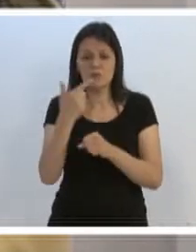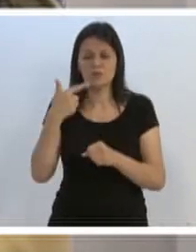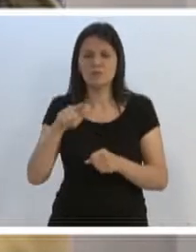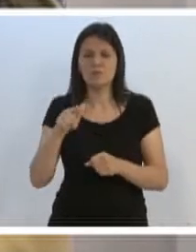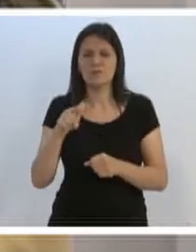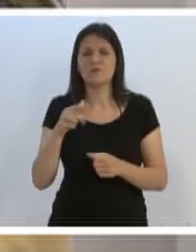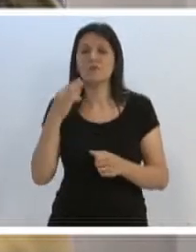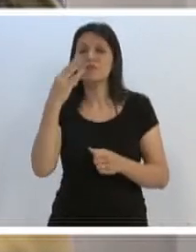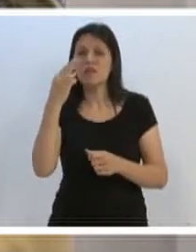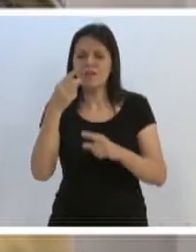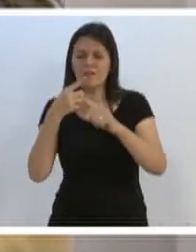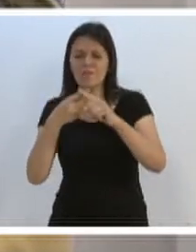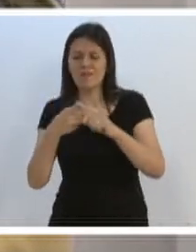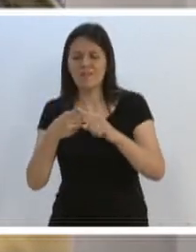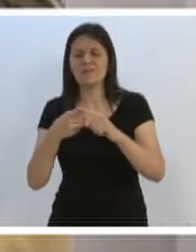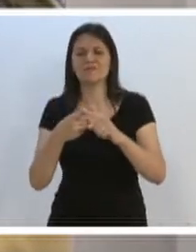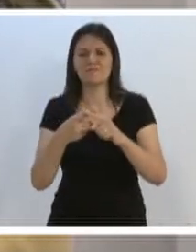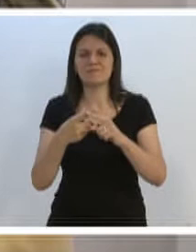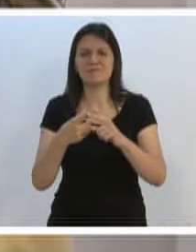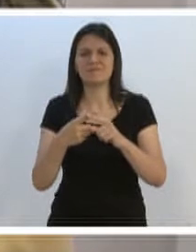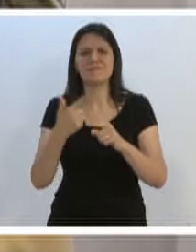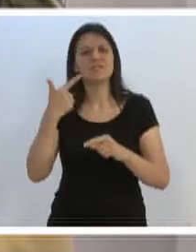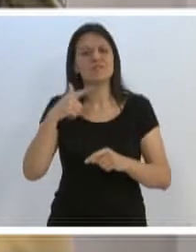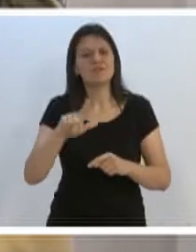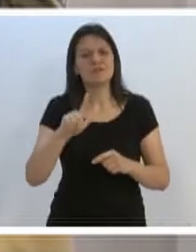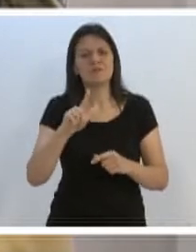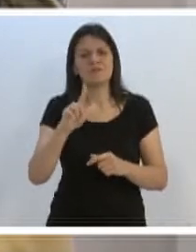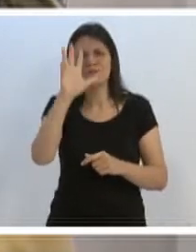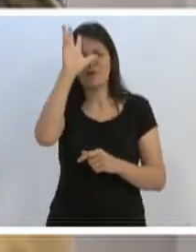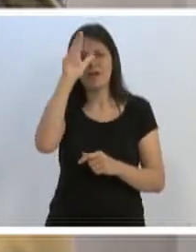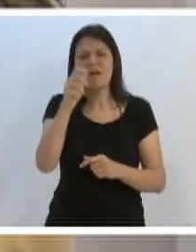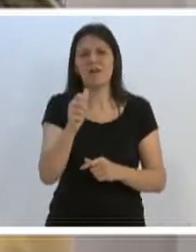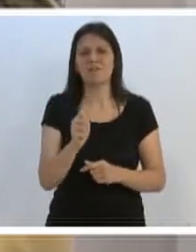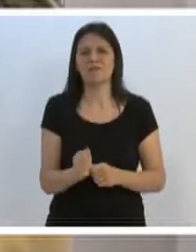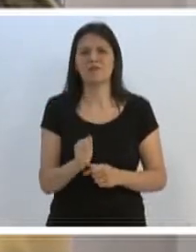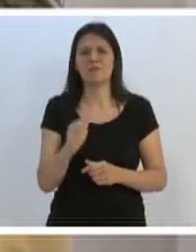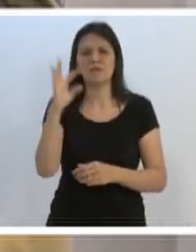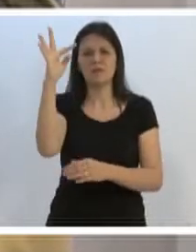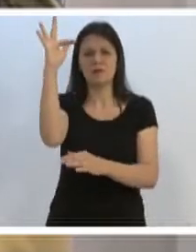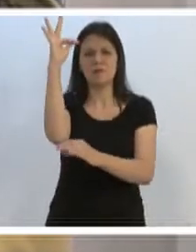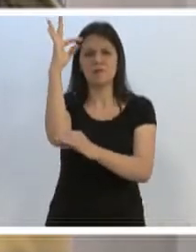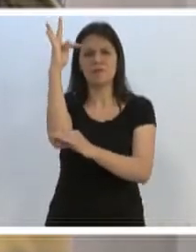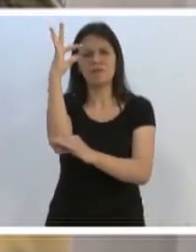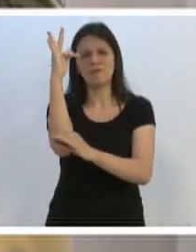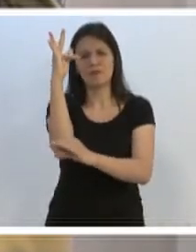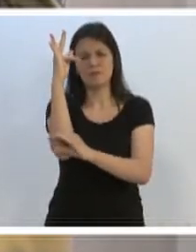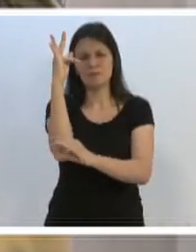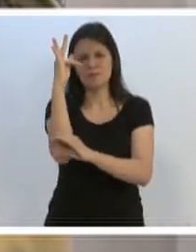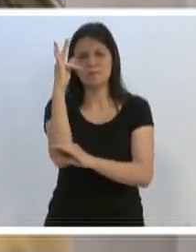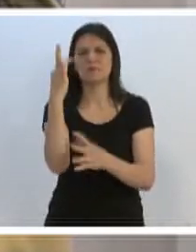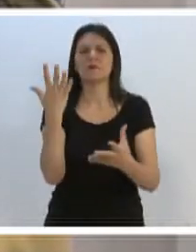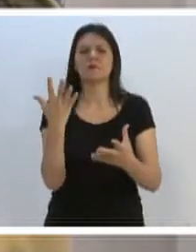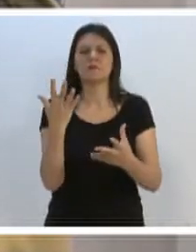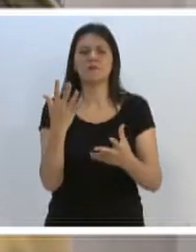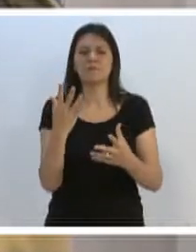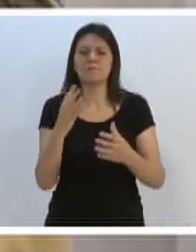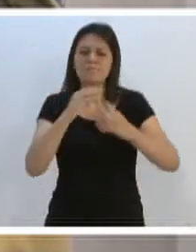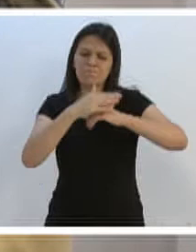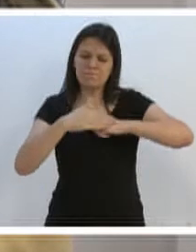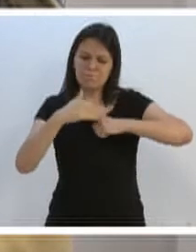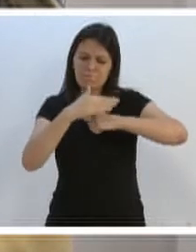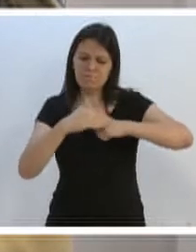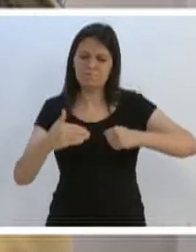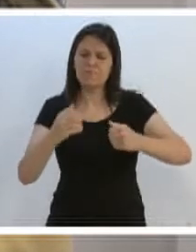tetracampeã, mais uma vez a todos os atletas, a Fundação Municipal, o nosso carinho, o nosso abraço fraterno em